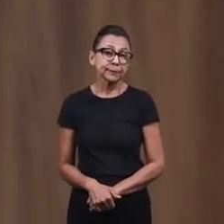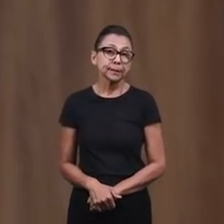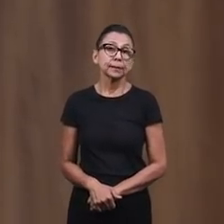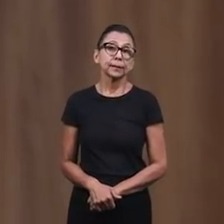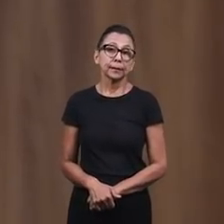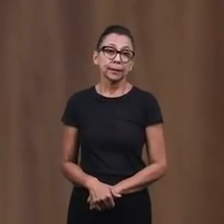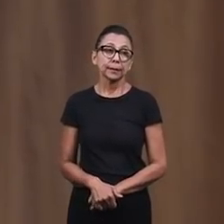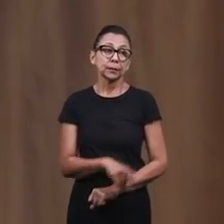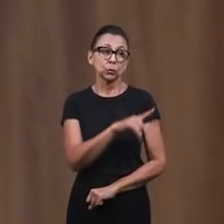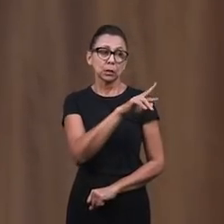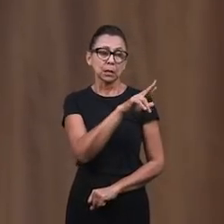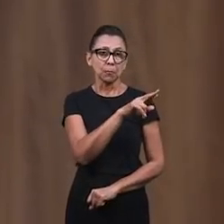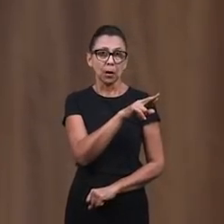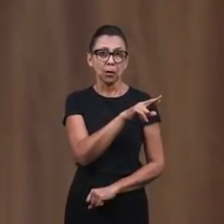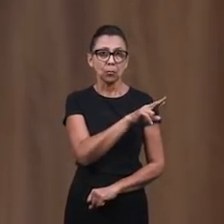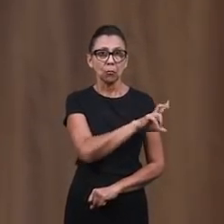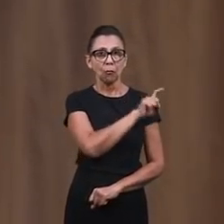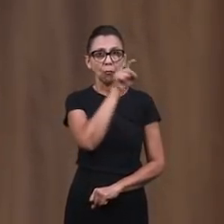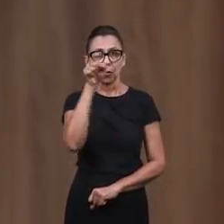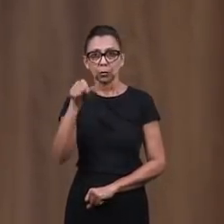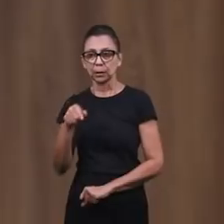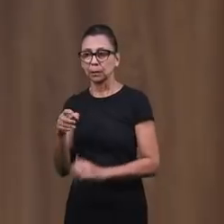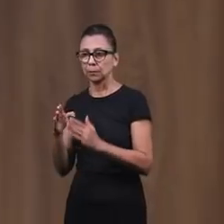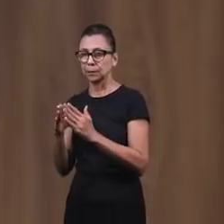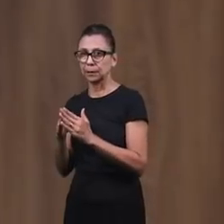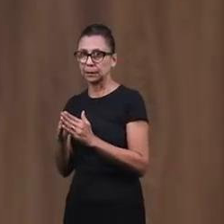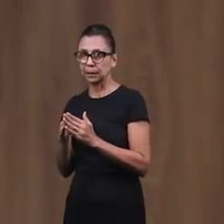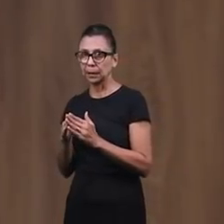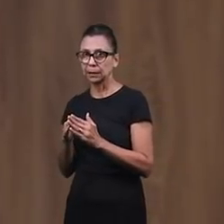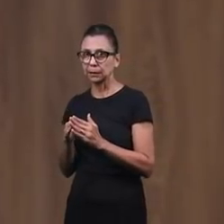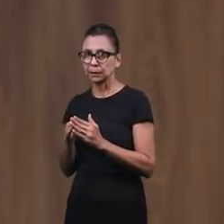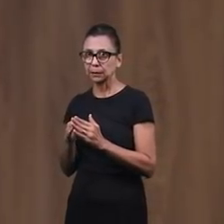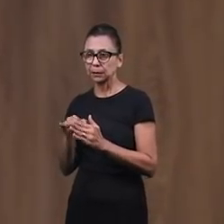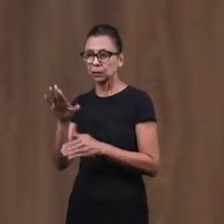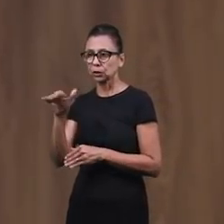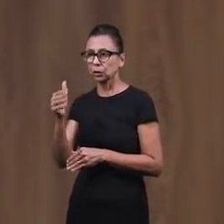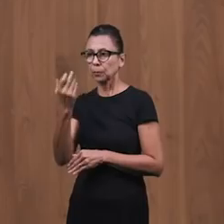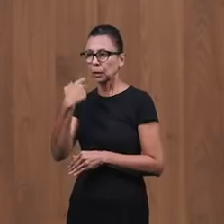ainda mentiram para o seu pai, falando que José havia morrido.